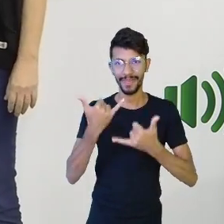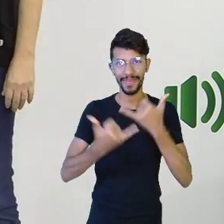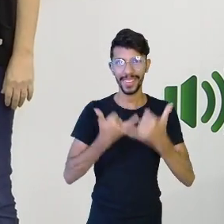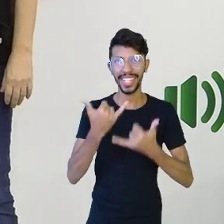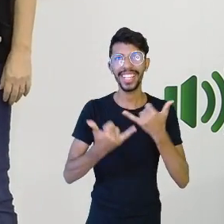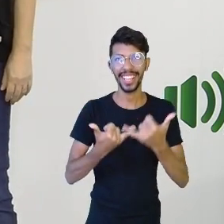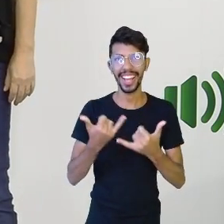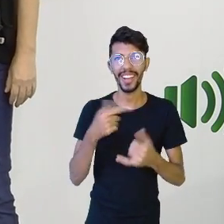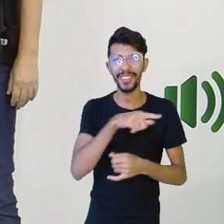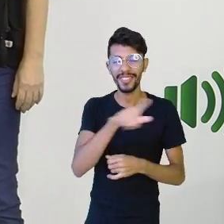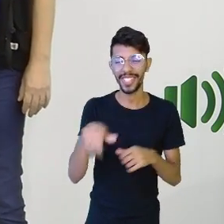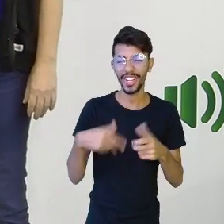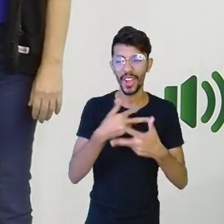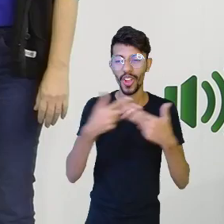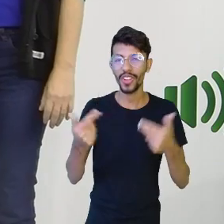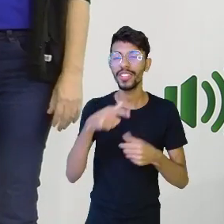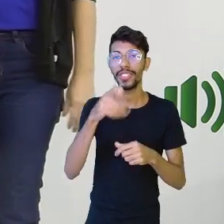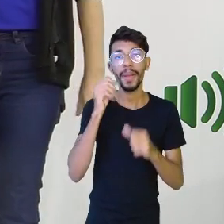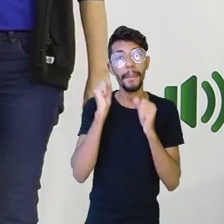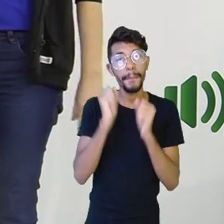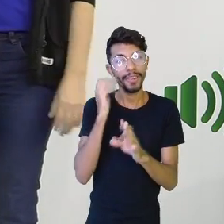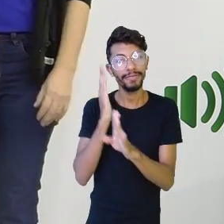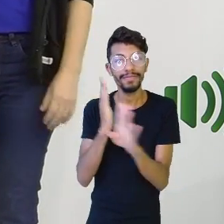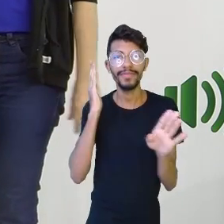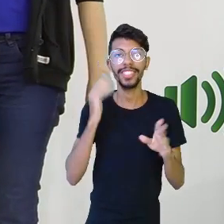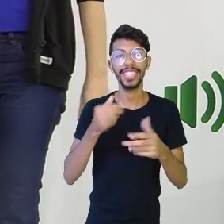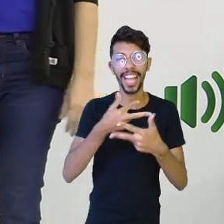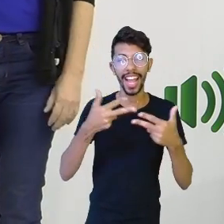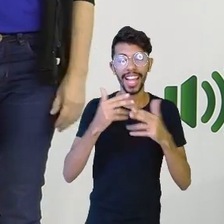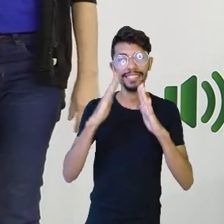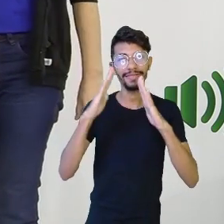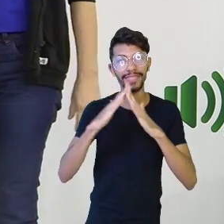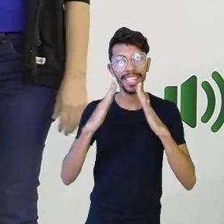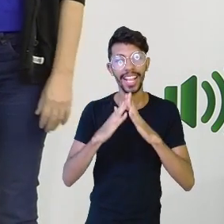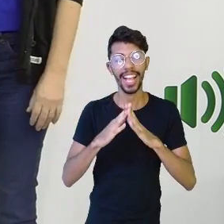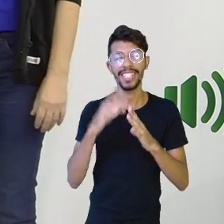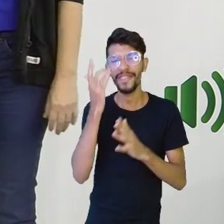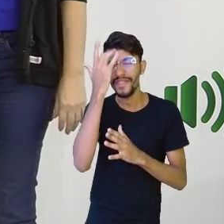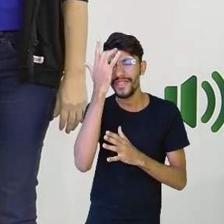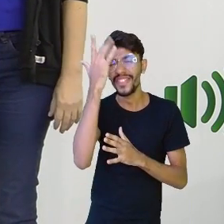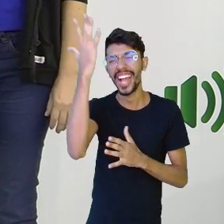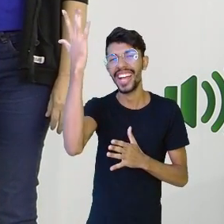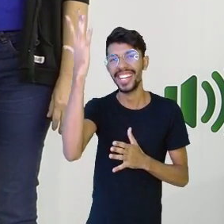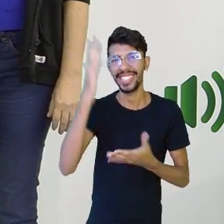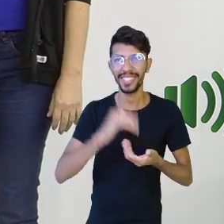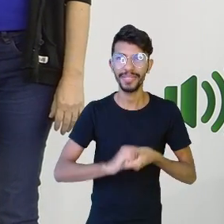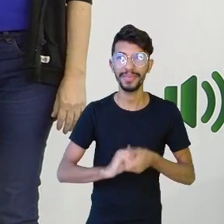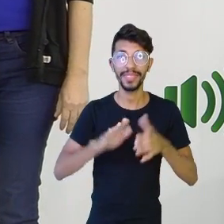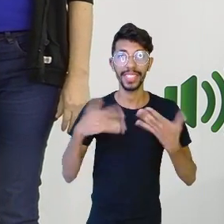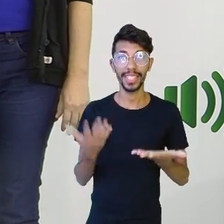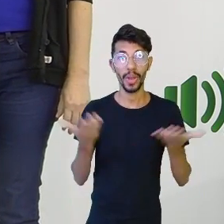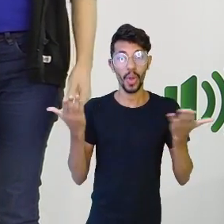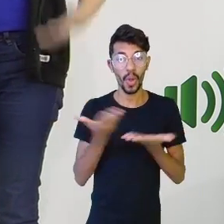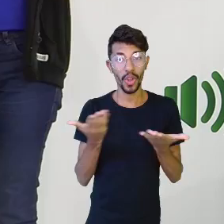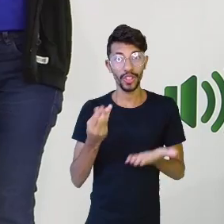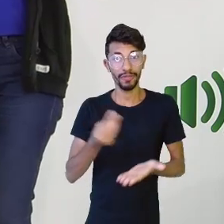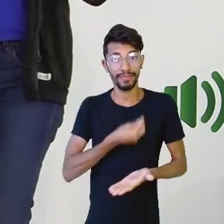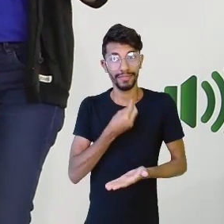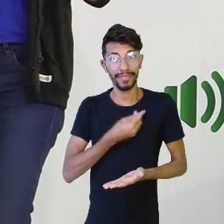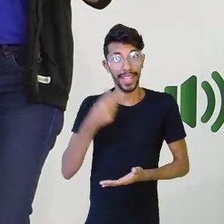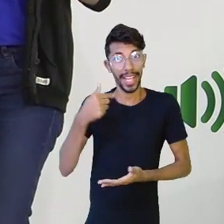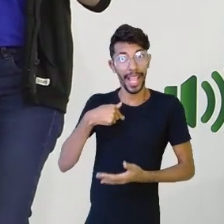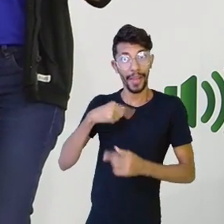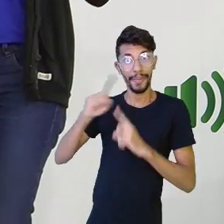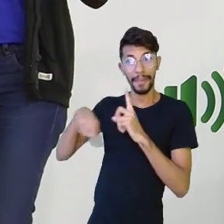que vocês encontram em casa com a maior facilidade. Então, hoje está aqui eu e a